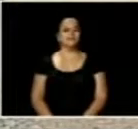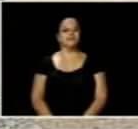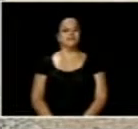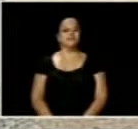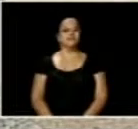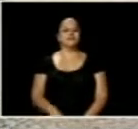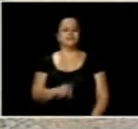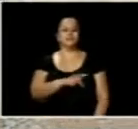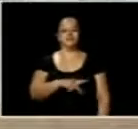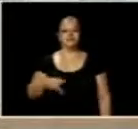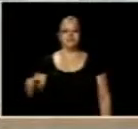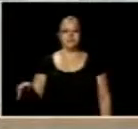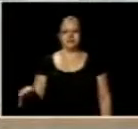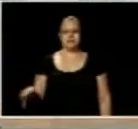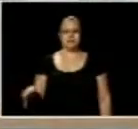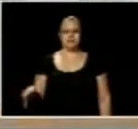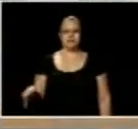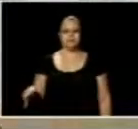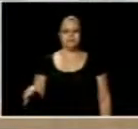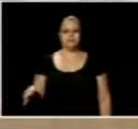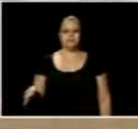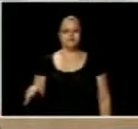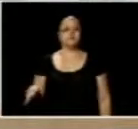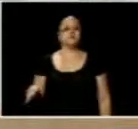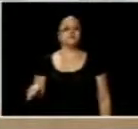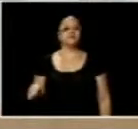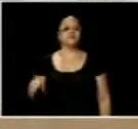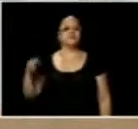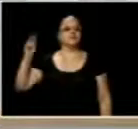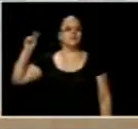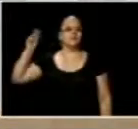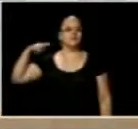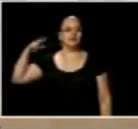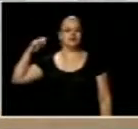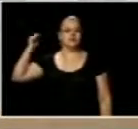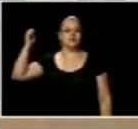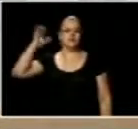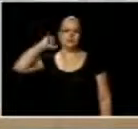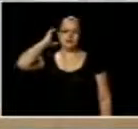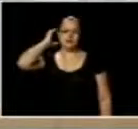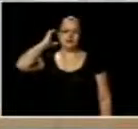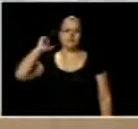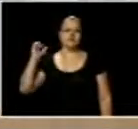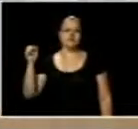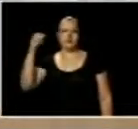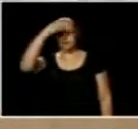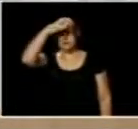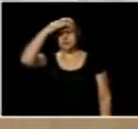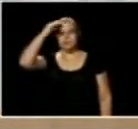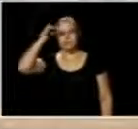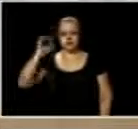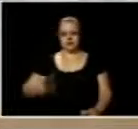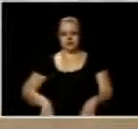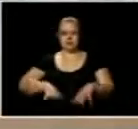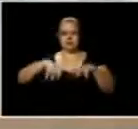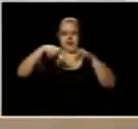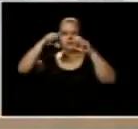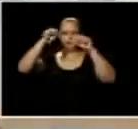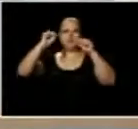Senhor presidente em exercício, vereador Alexandre, nobres pares, munícipes aqui presentes, telespectadores da TV